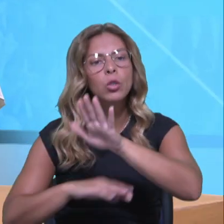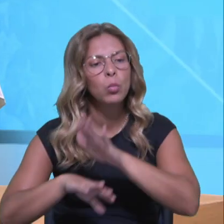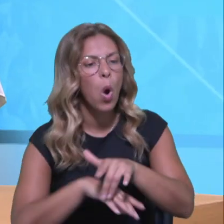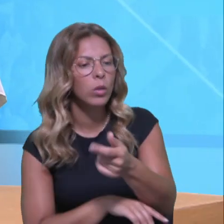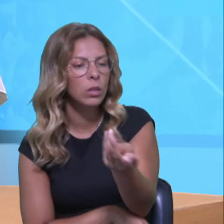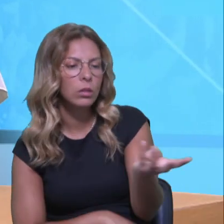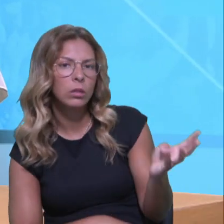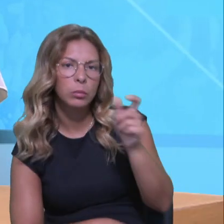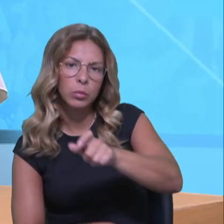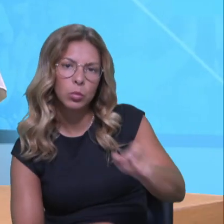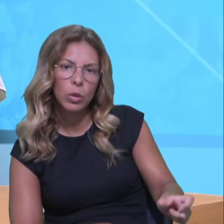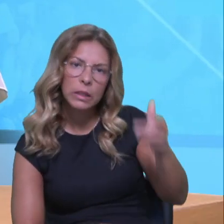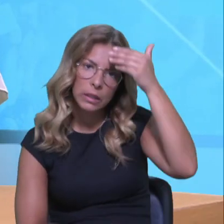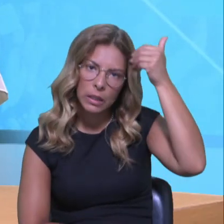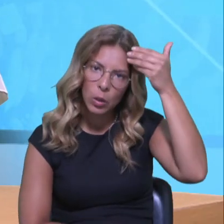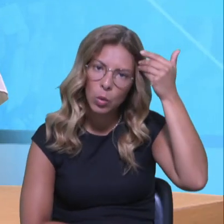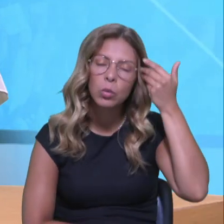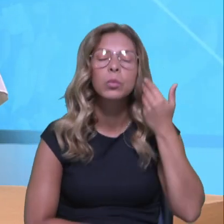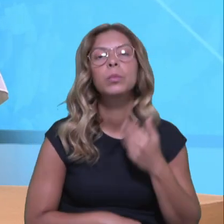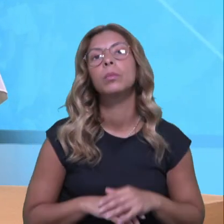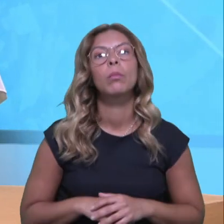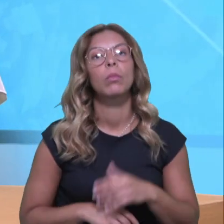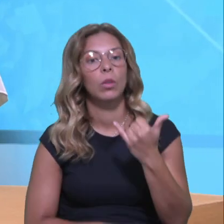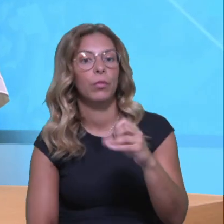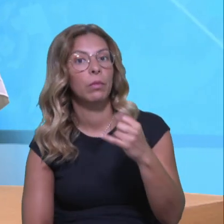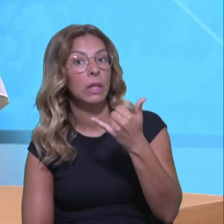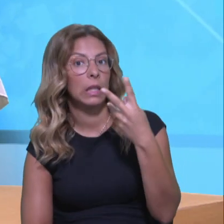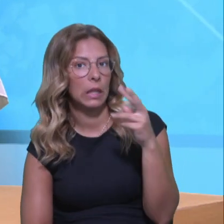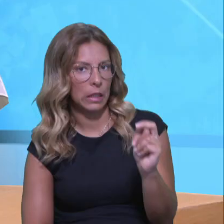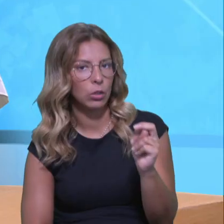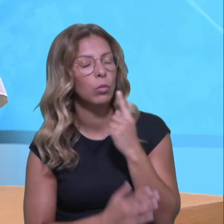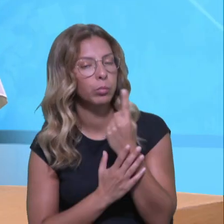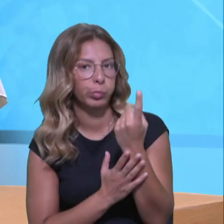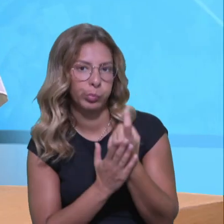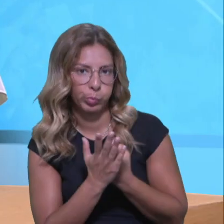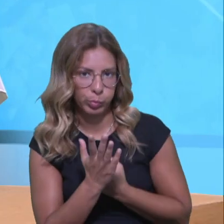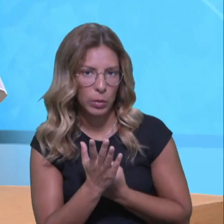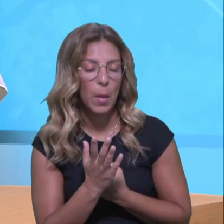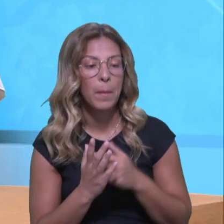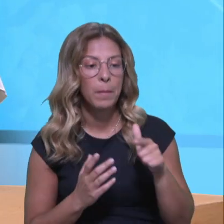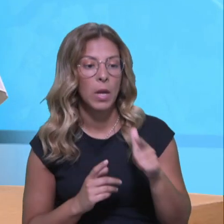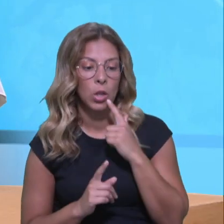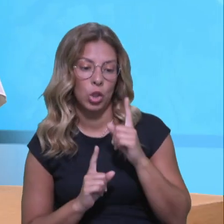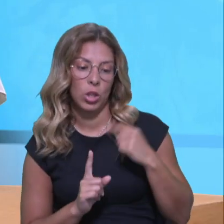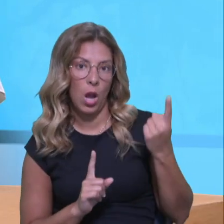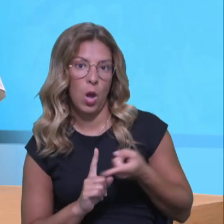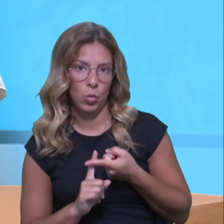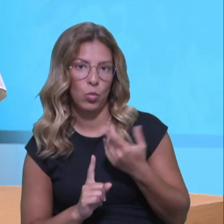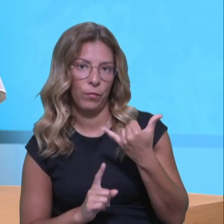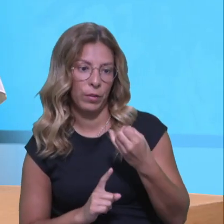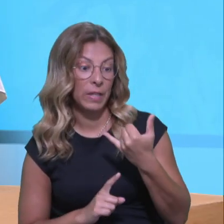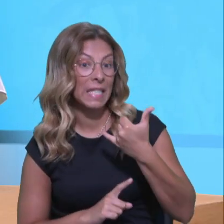idosos. Isto foi em 2023, este questionário. No início deste ano, 2025,